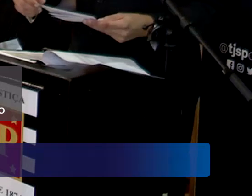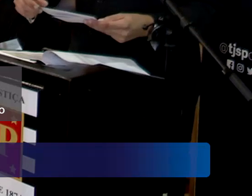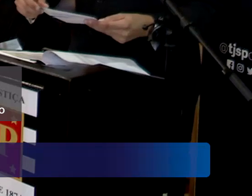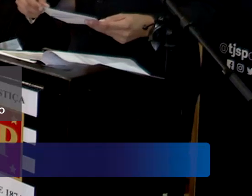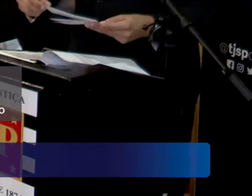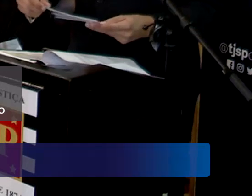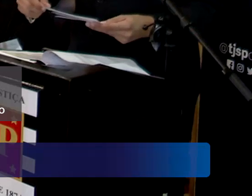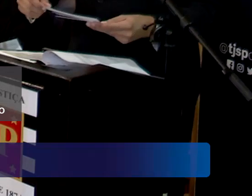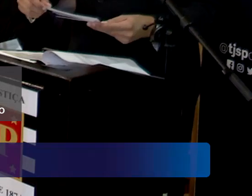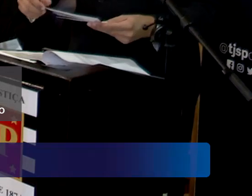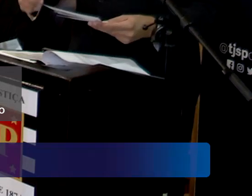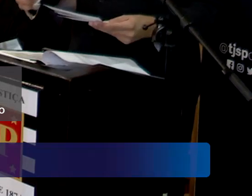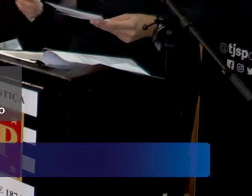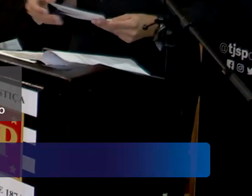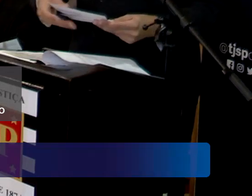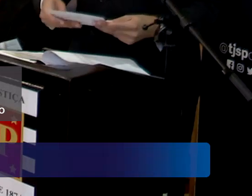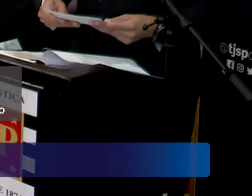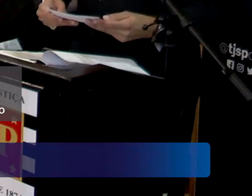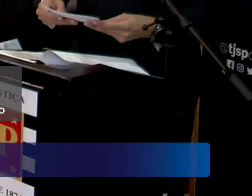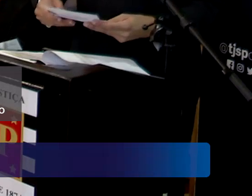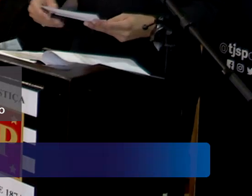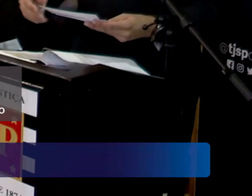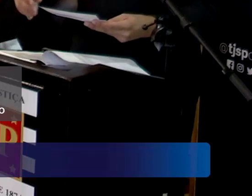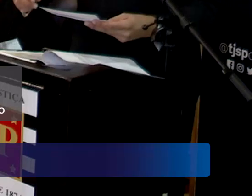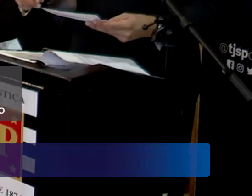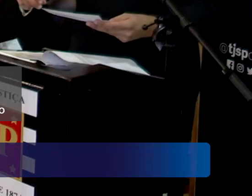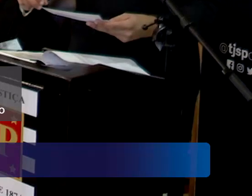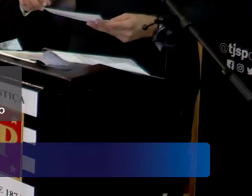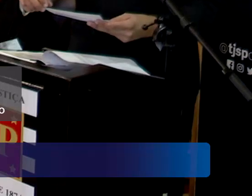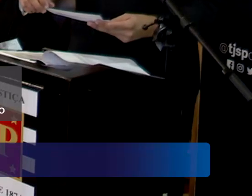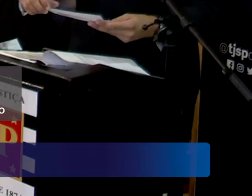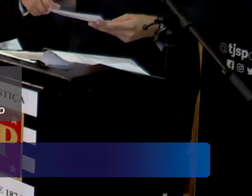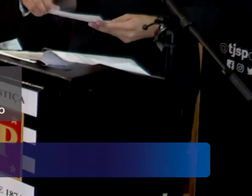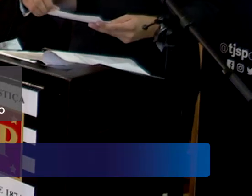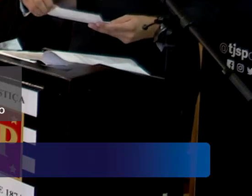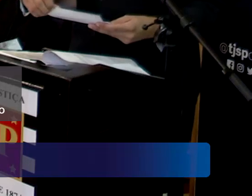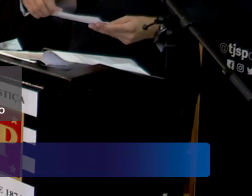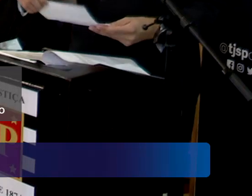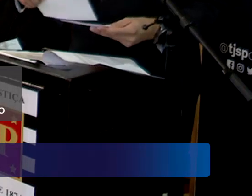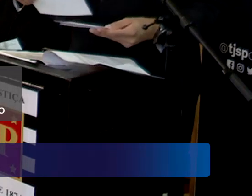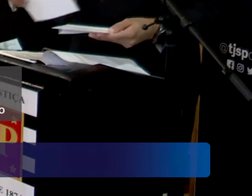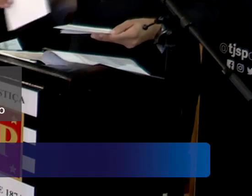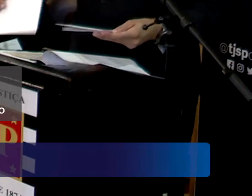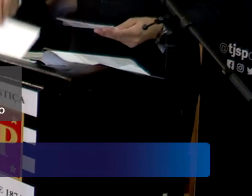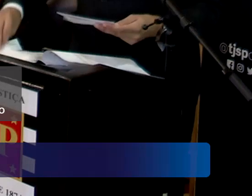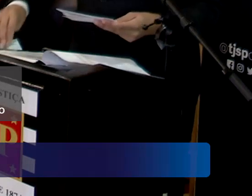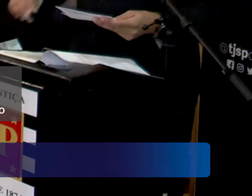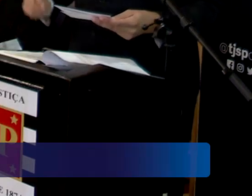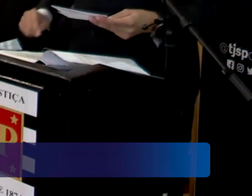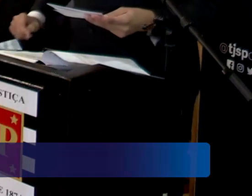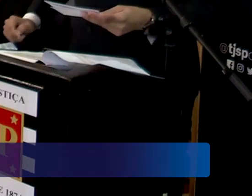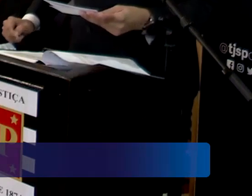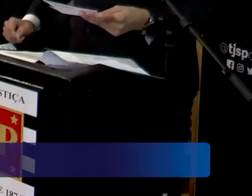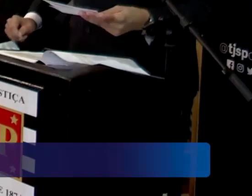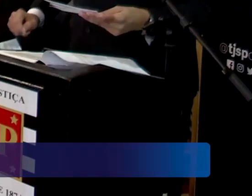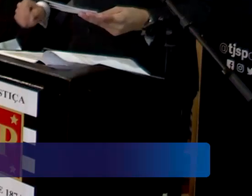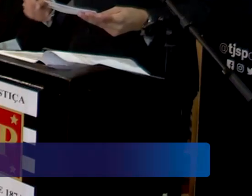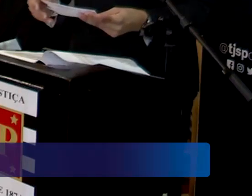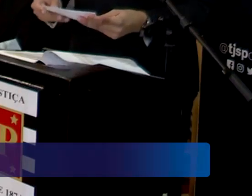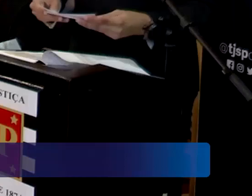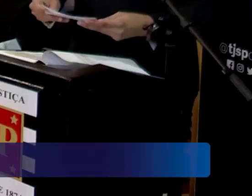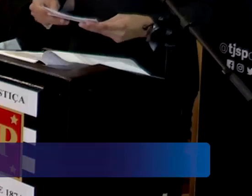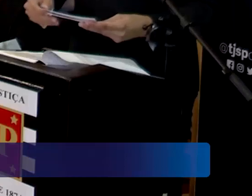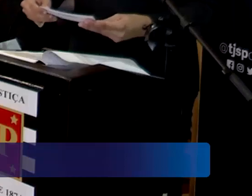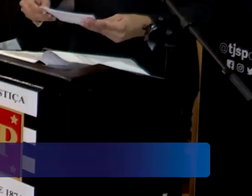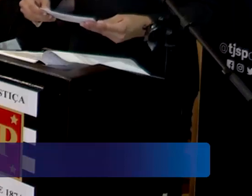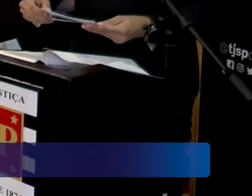associação dos notários e registradores a anoreg Brasil e presidente do sindicato dos notários e registradores do Estado de São Paulo Dra